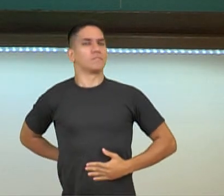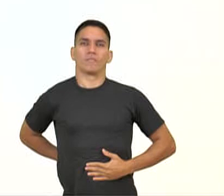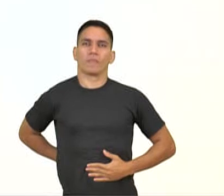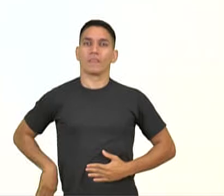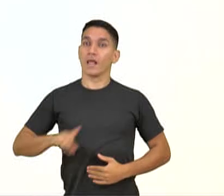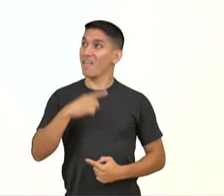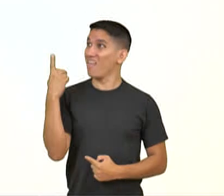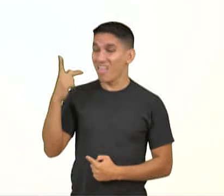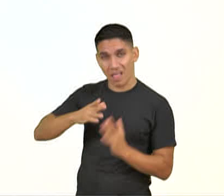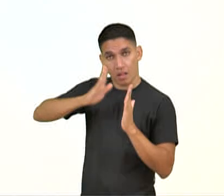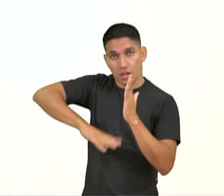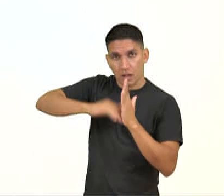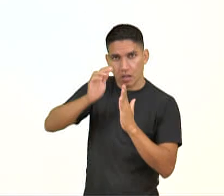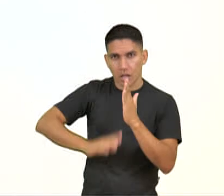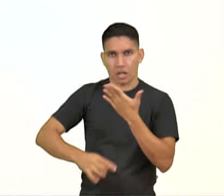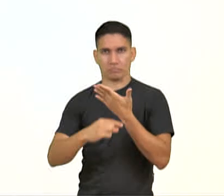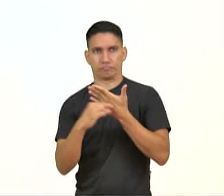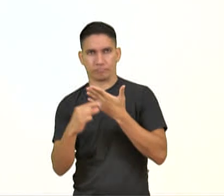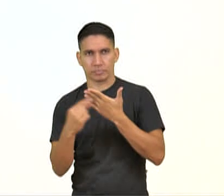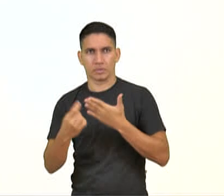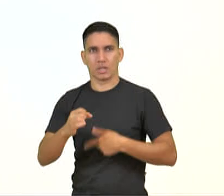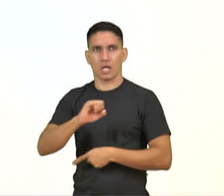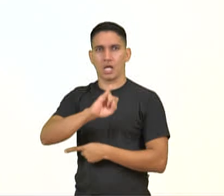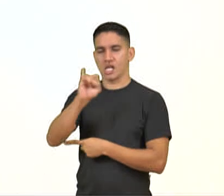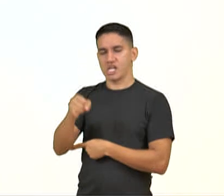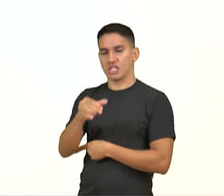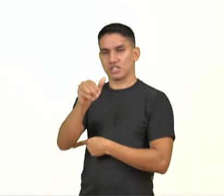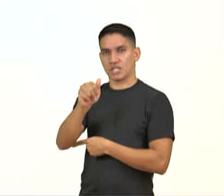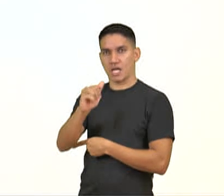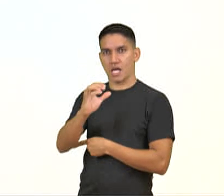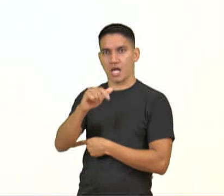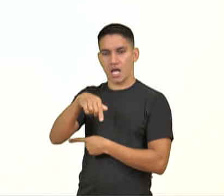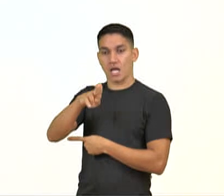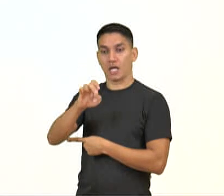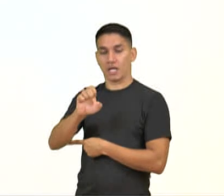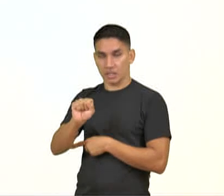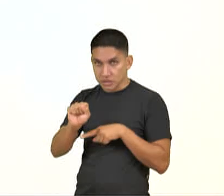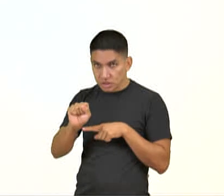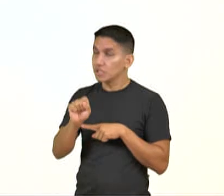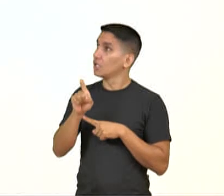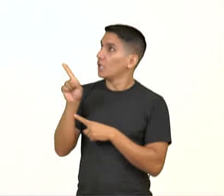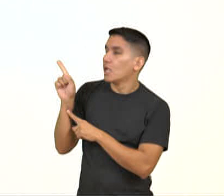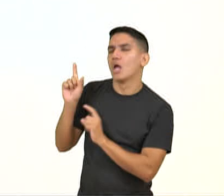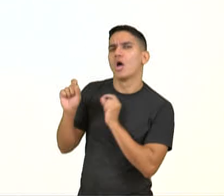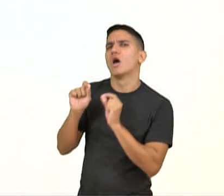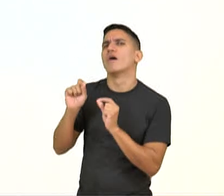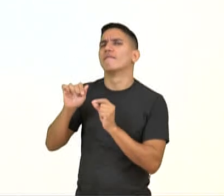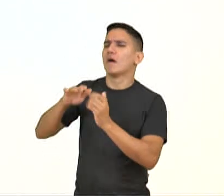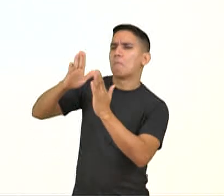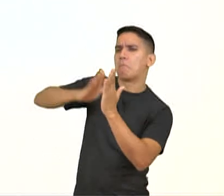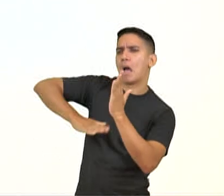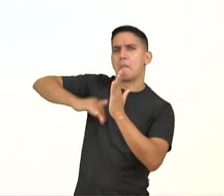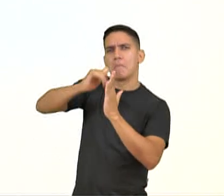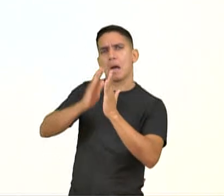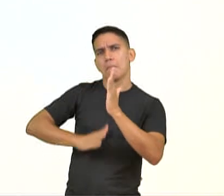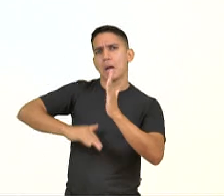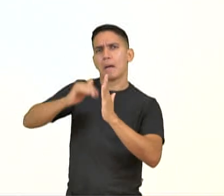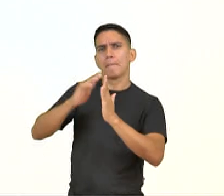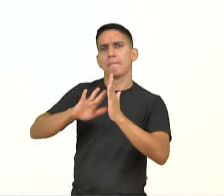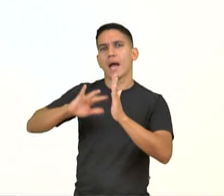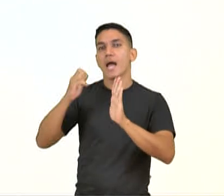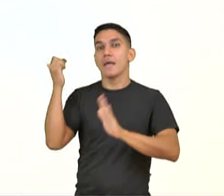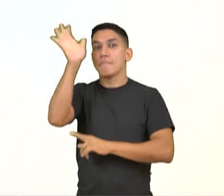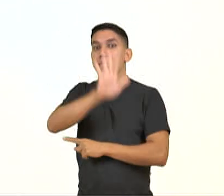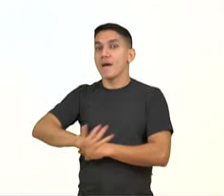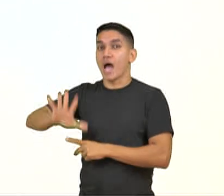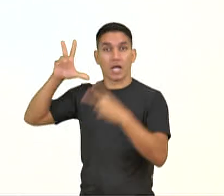esse pintor, que era o Jack Louis David, ele vai fazer o seguinte, né? Ele vai retratar essa figura de Napoleão. Eu